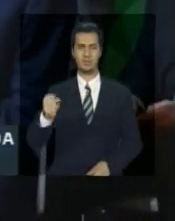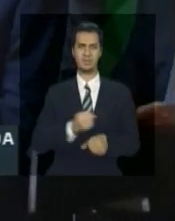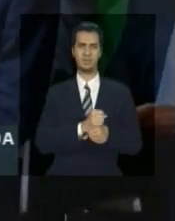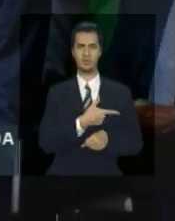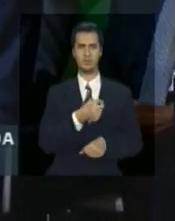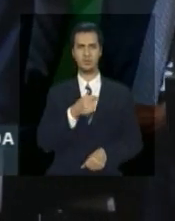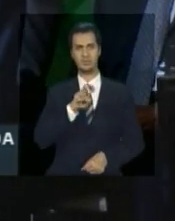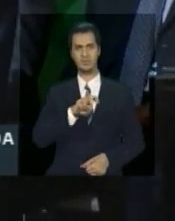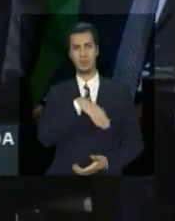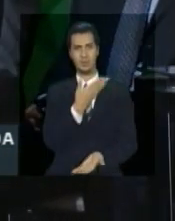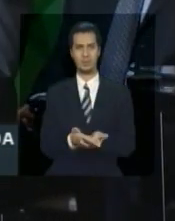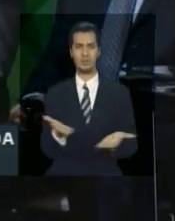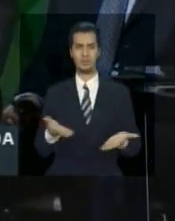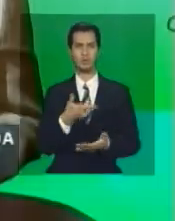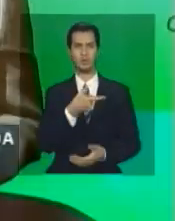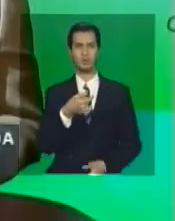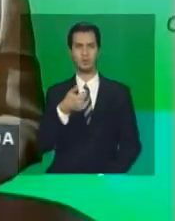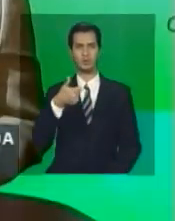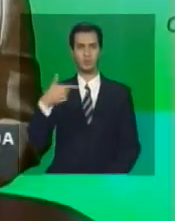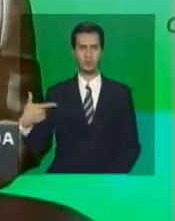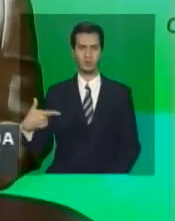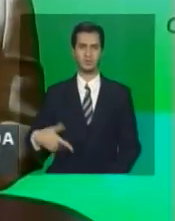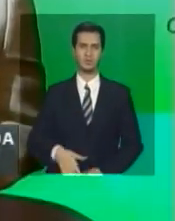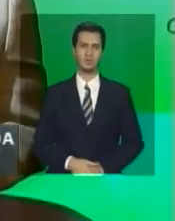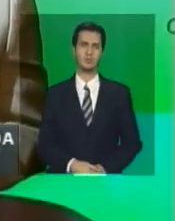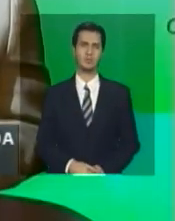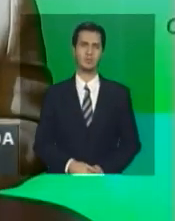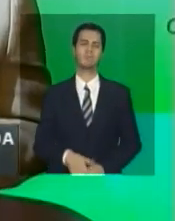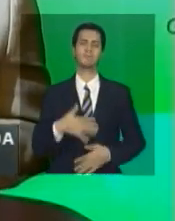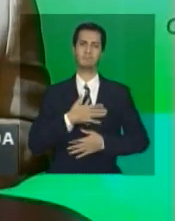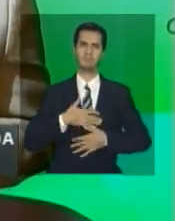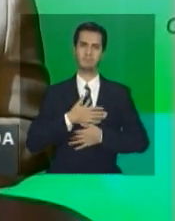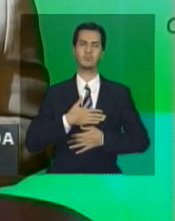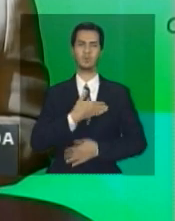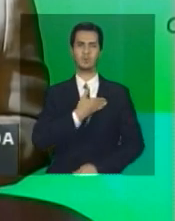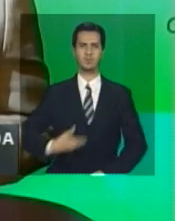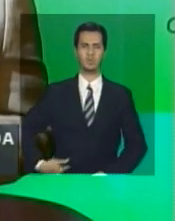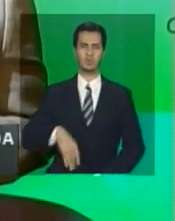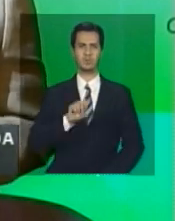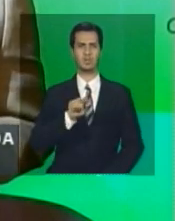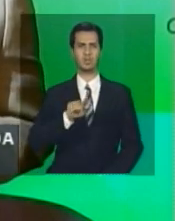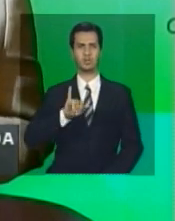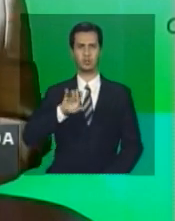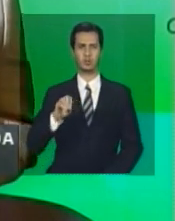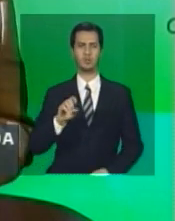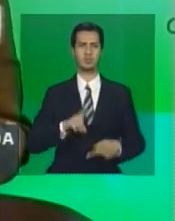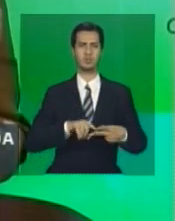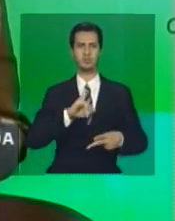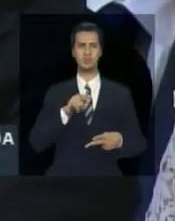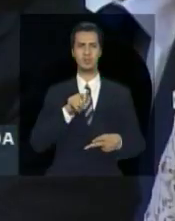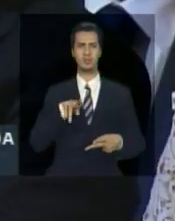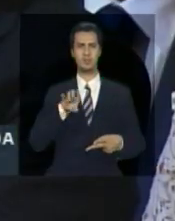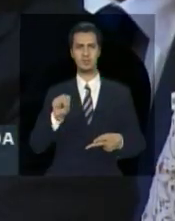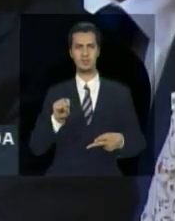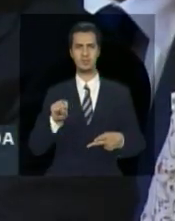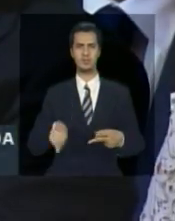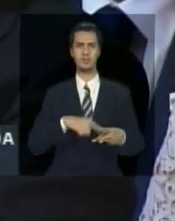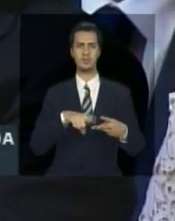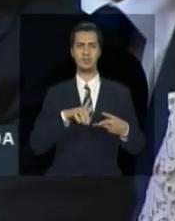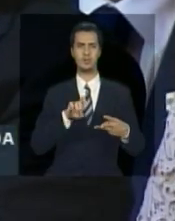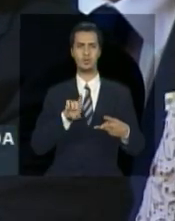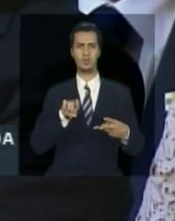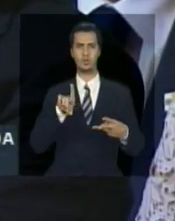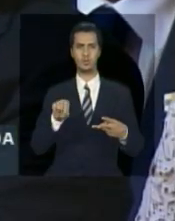a 2012, senhores governadores Sérgio Cabral, Jacques Wagner,